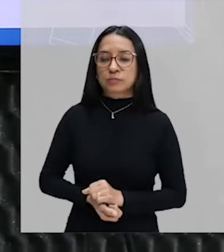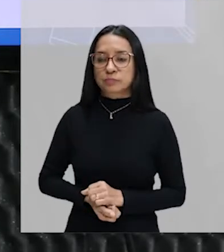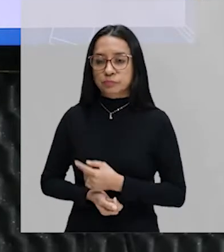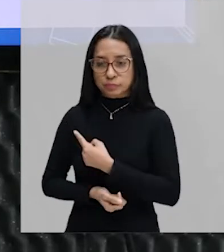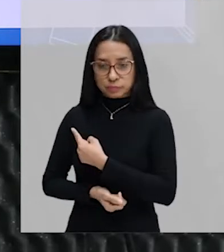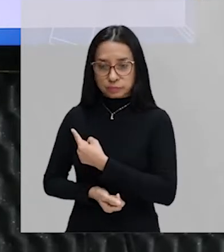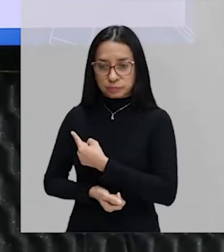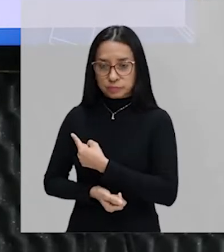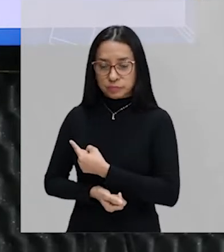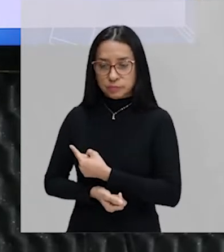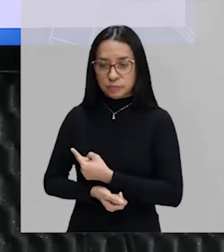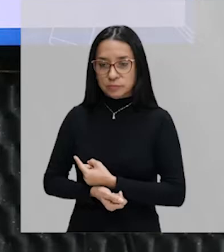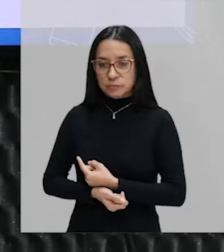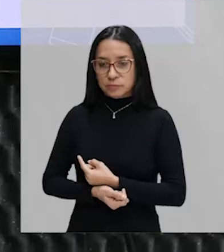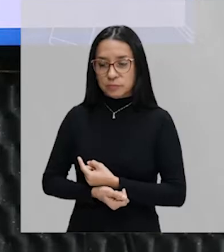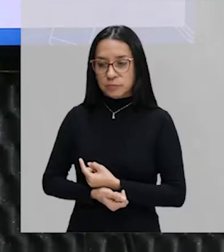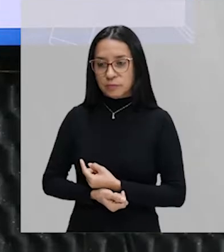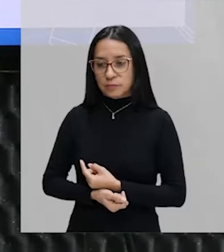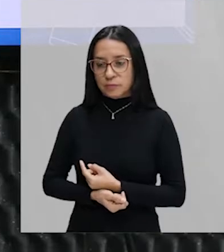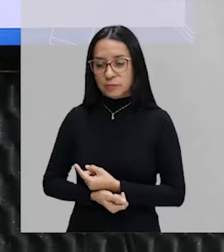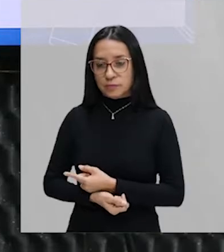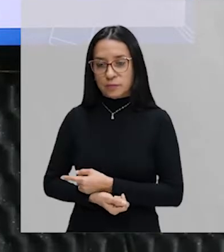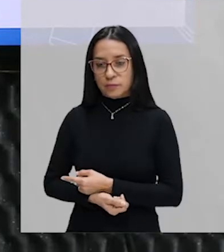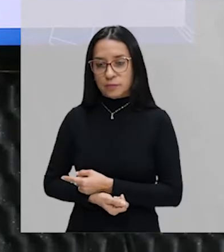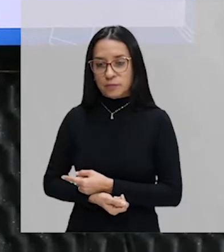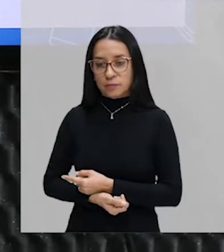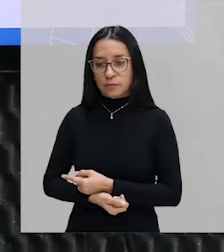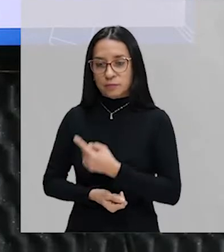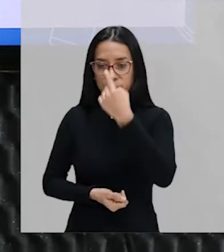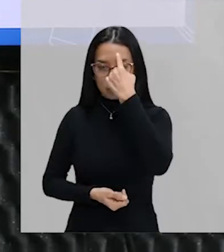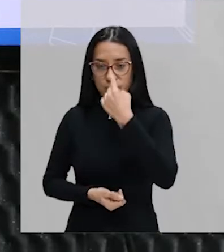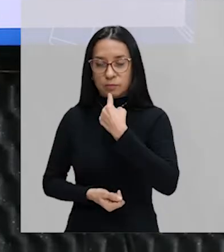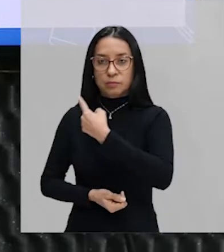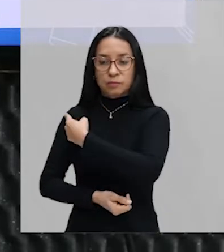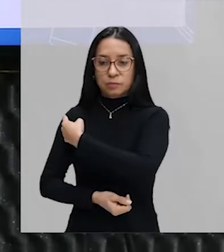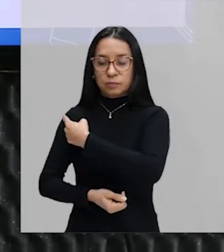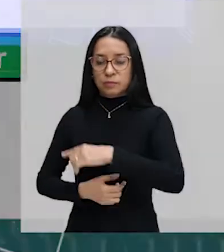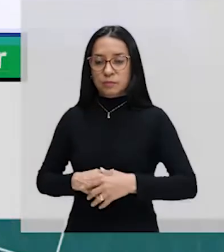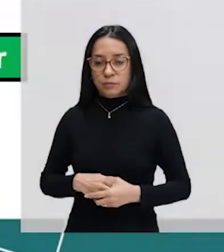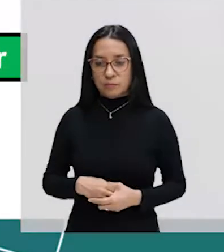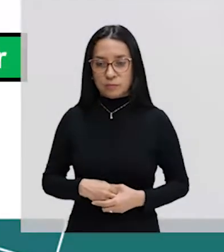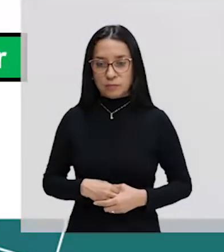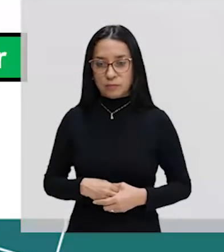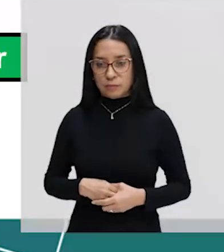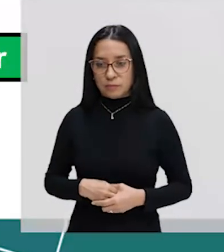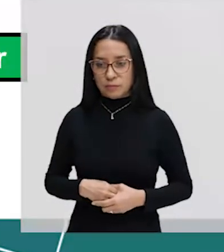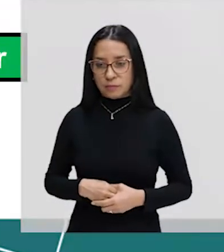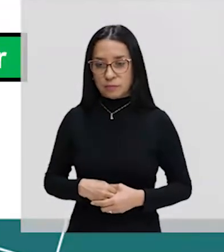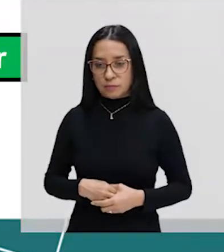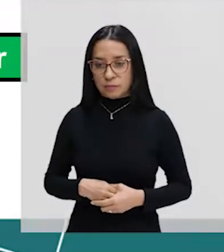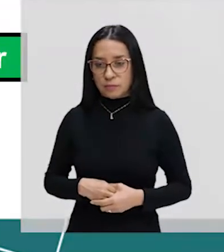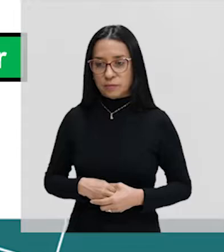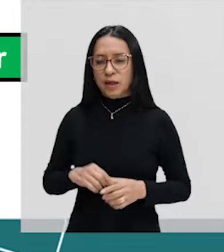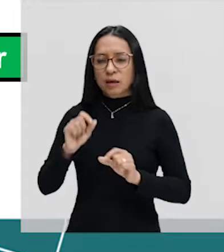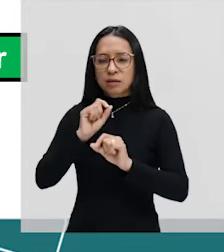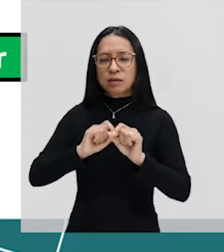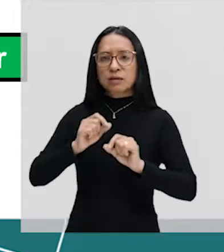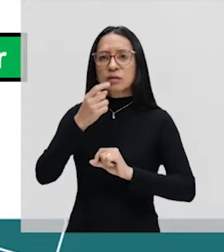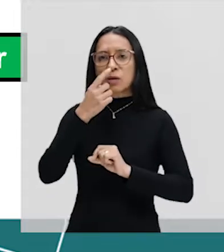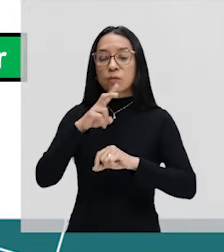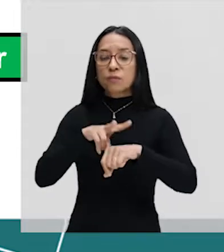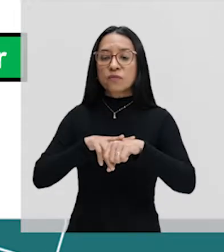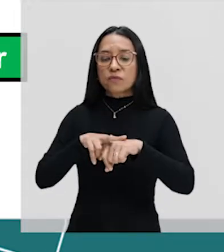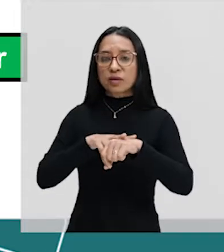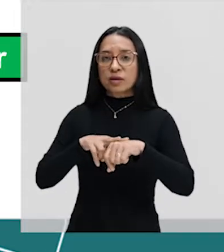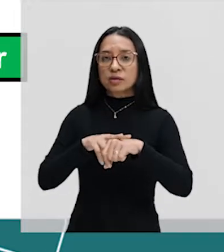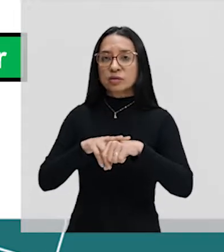alas, aí de amarelo para vocês, e um armador, tá bem aí de verde. O armador é o cara que cria a jogada, os